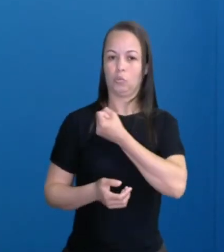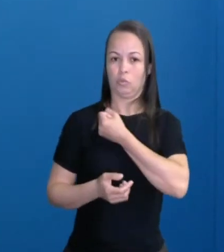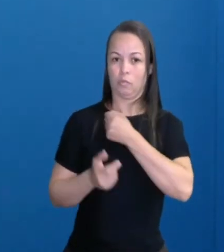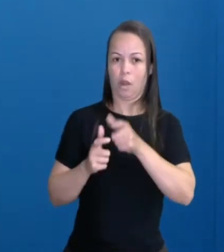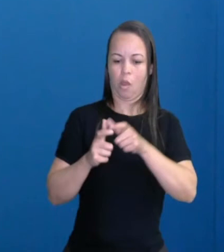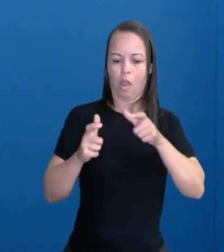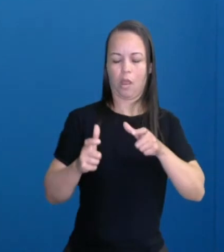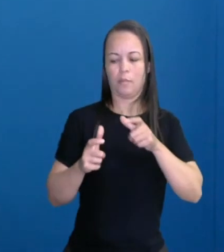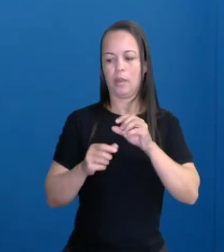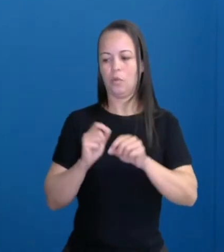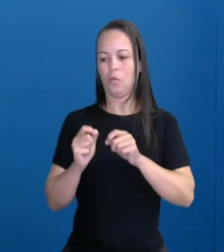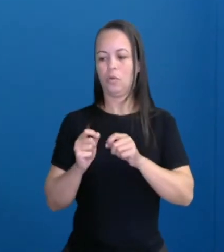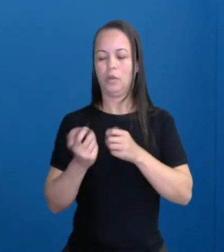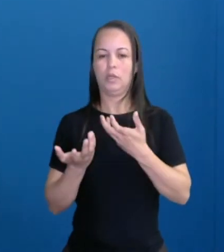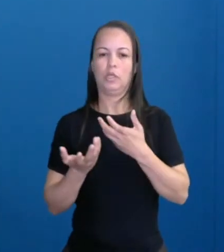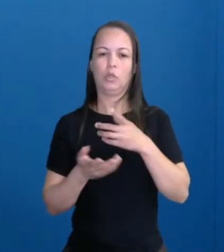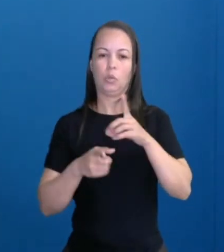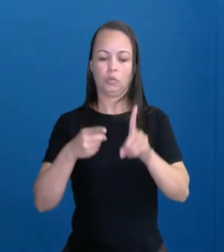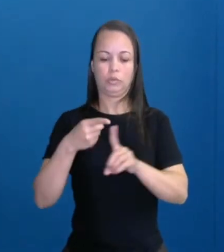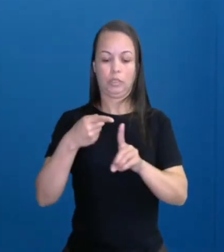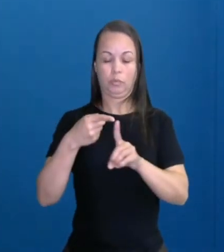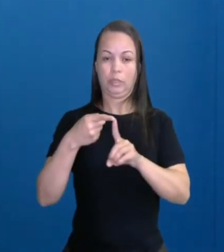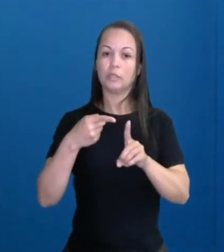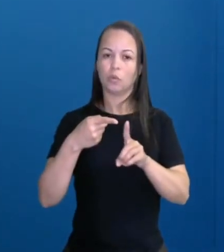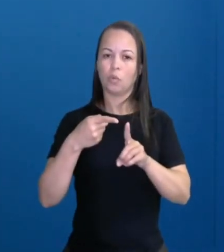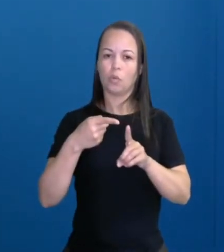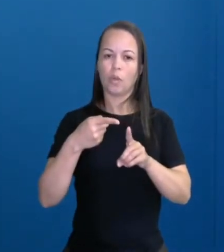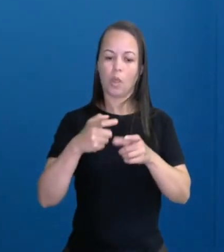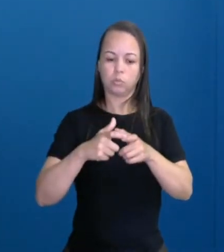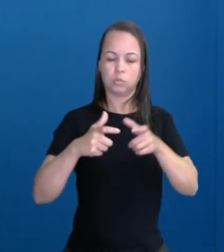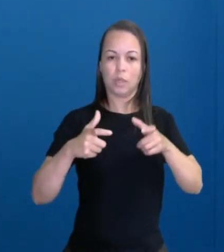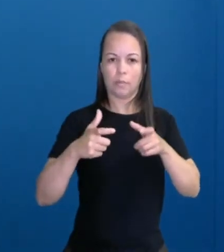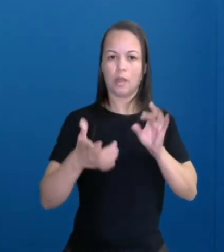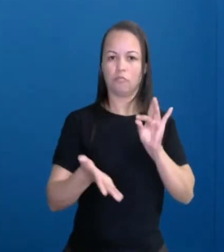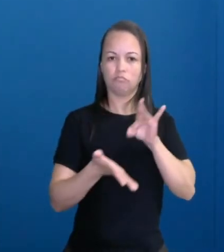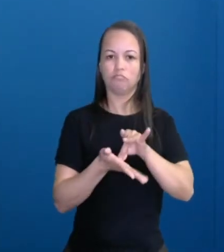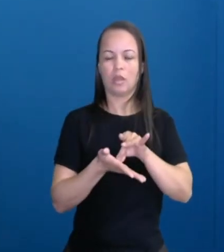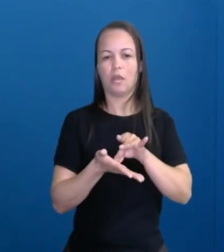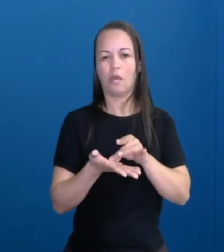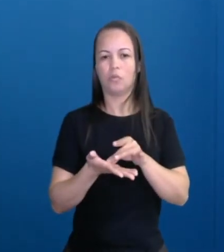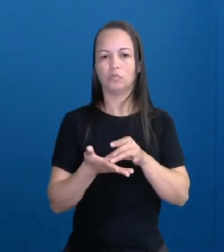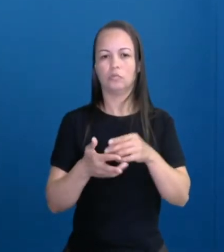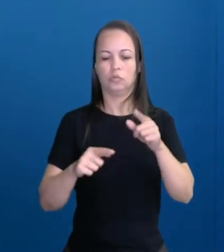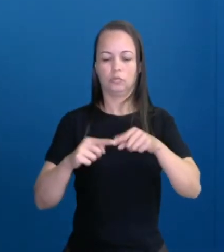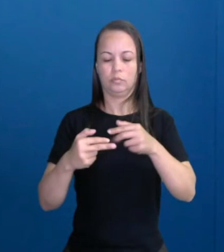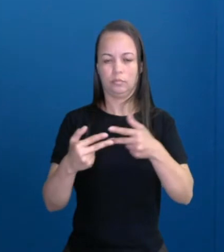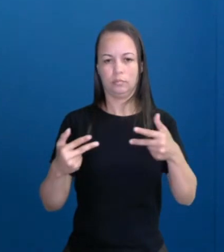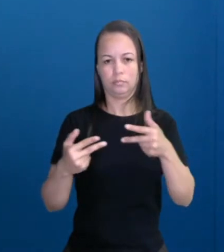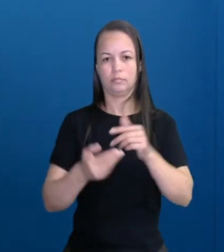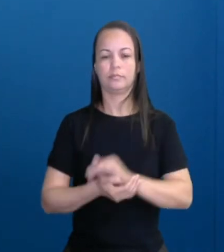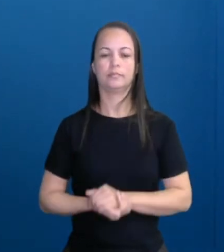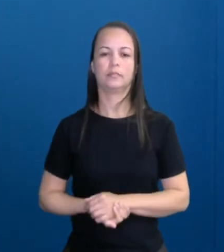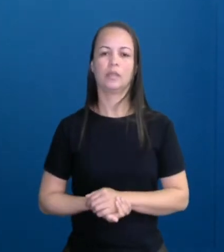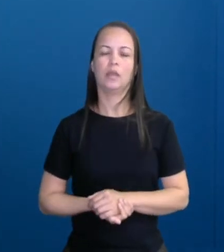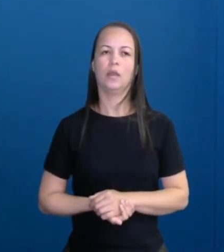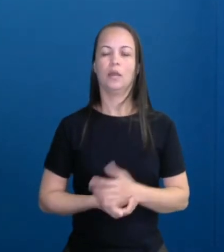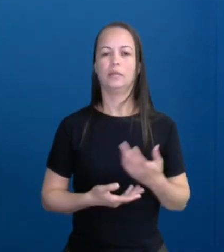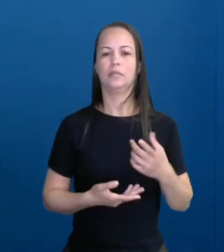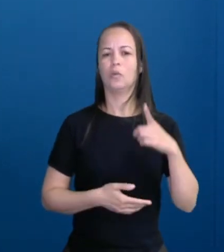O denominador representa o tamanho real, tá? Do objeto. Então, no caso, nós temos